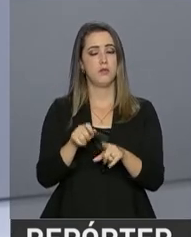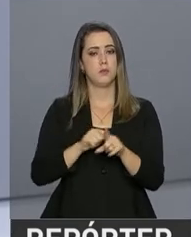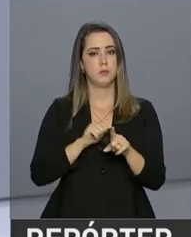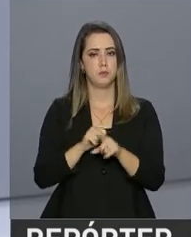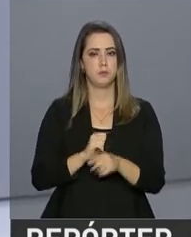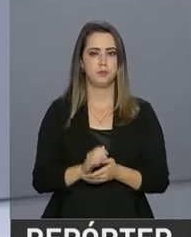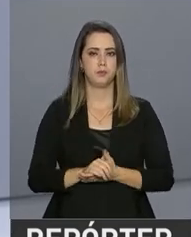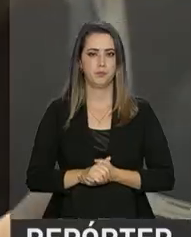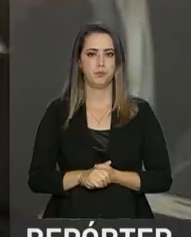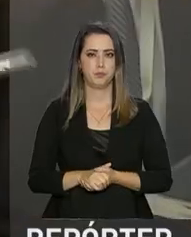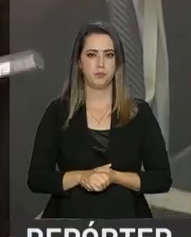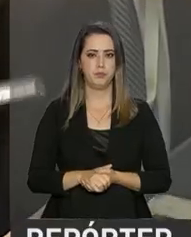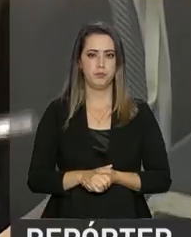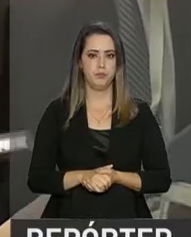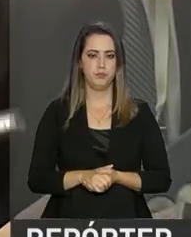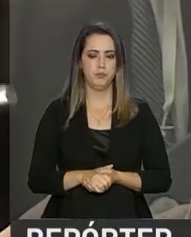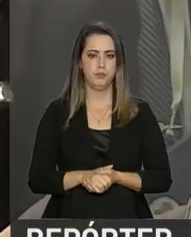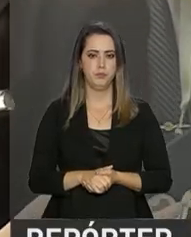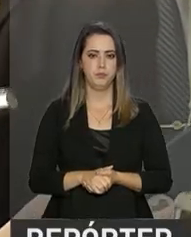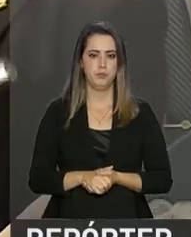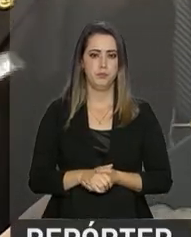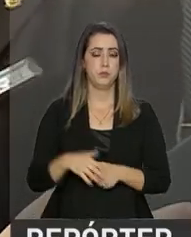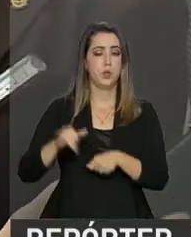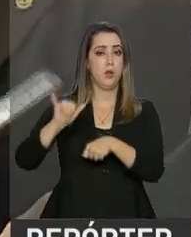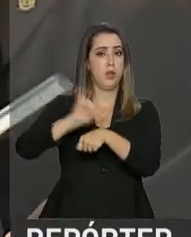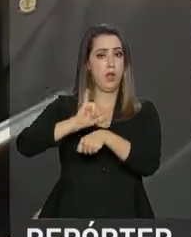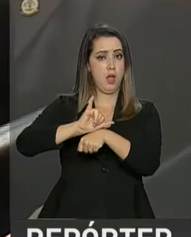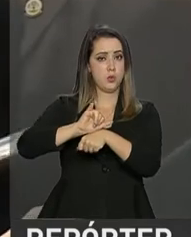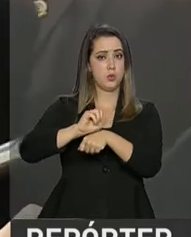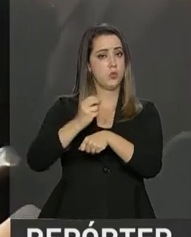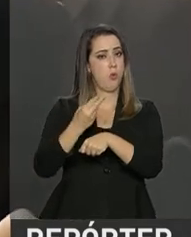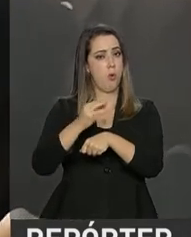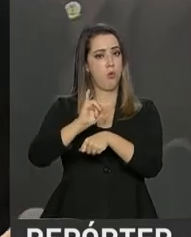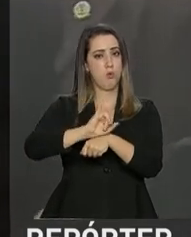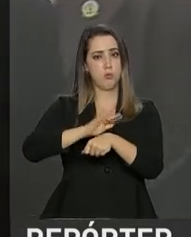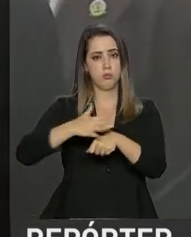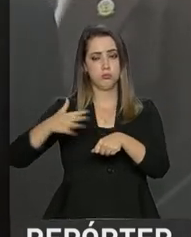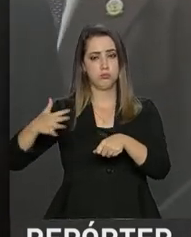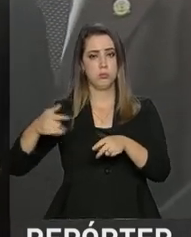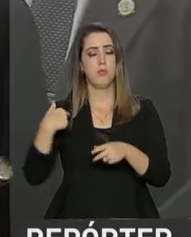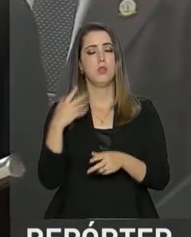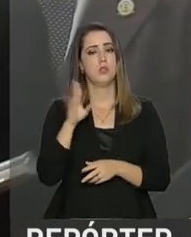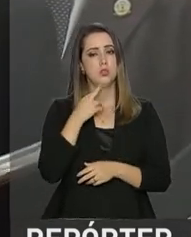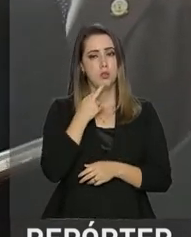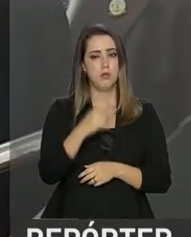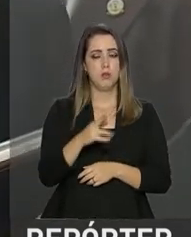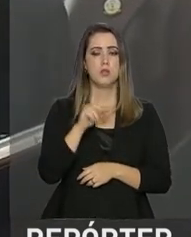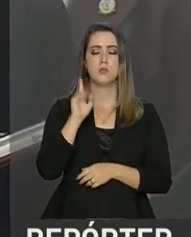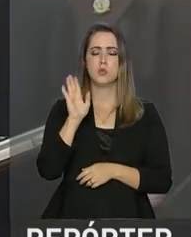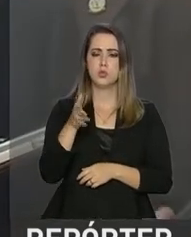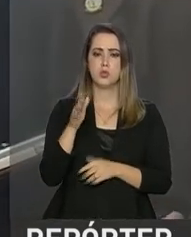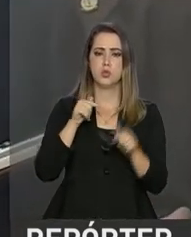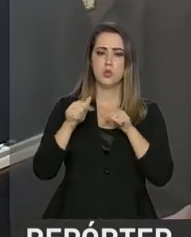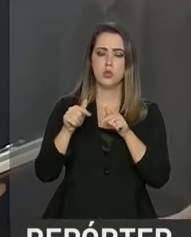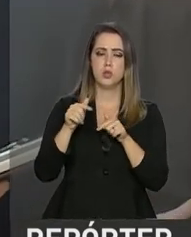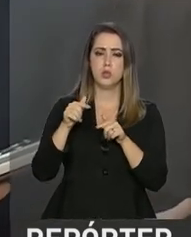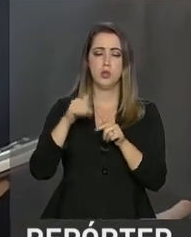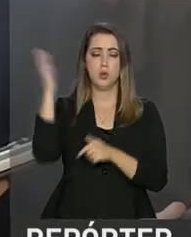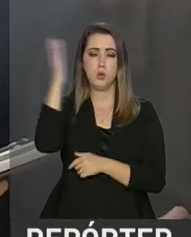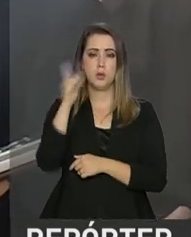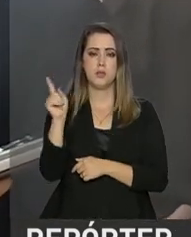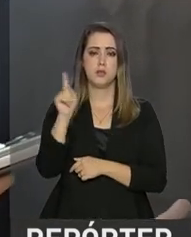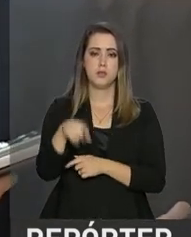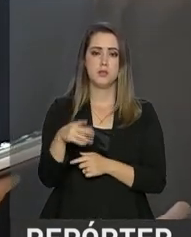mês sobre aço e alumínio mas é registrei que na verdade o brasil o que manda muito para o